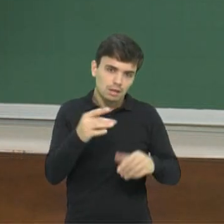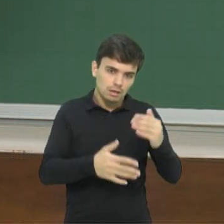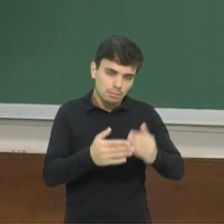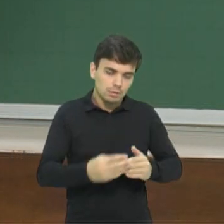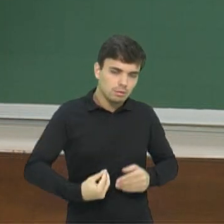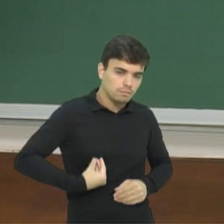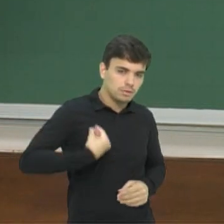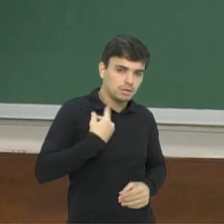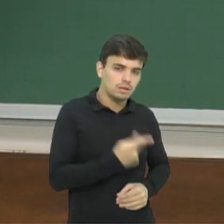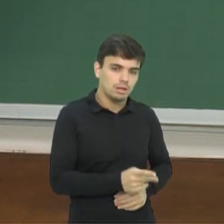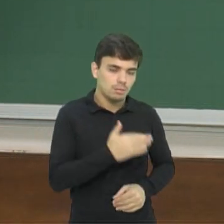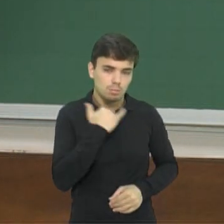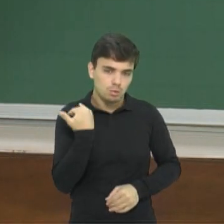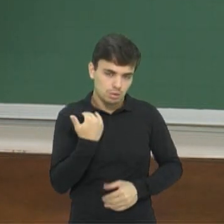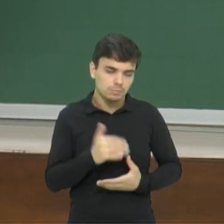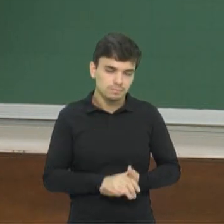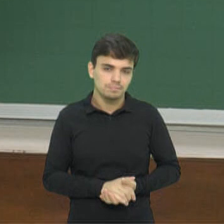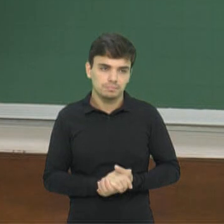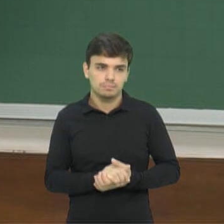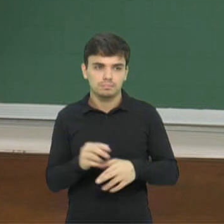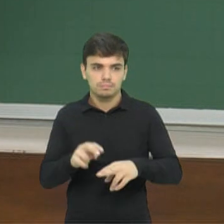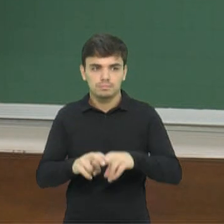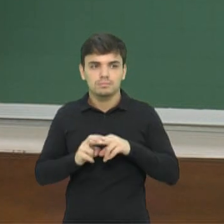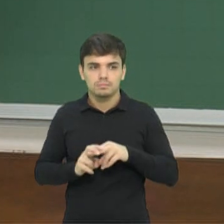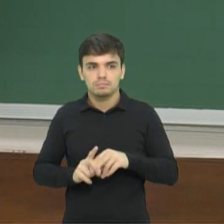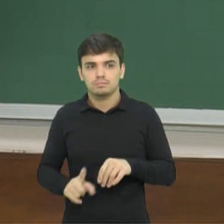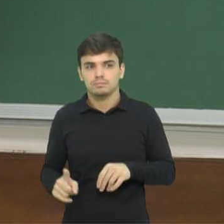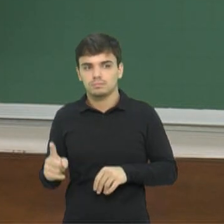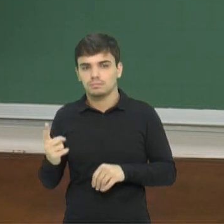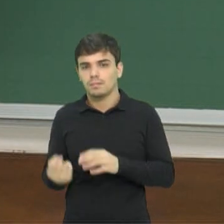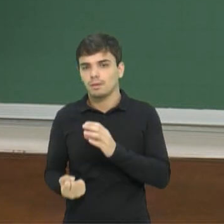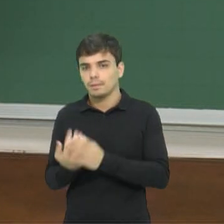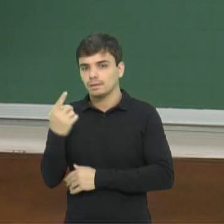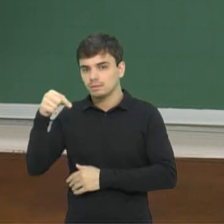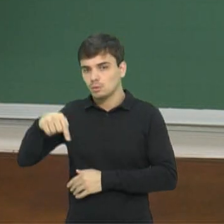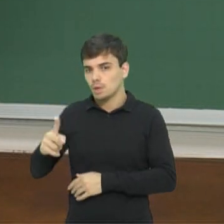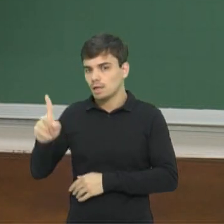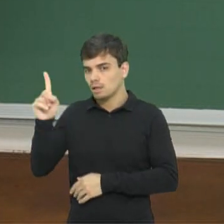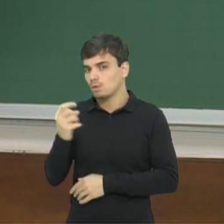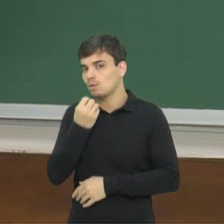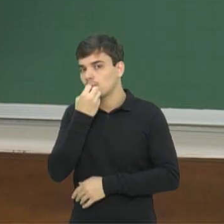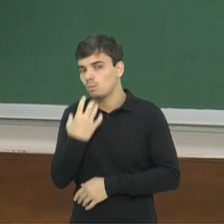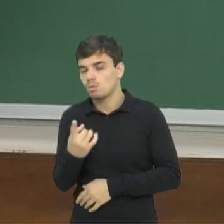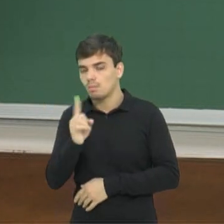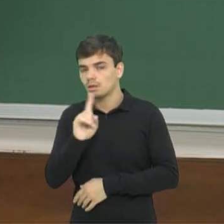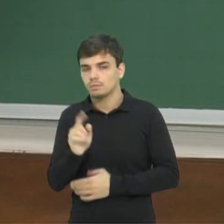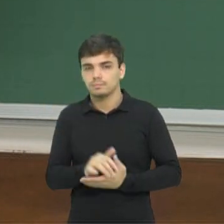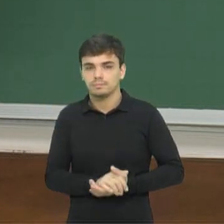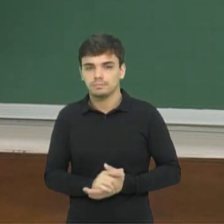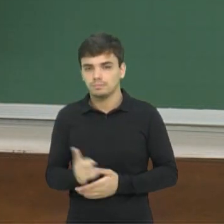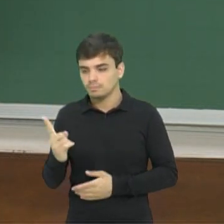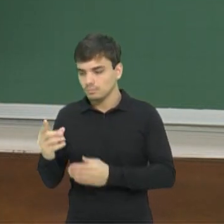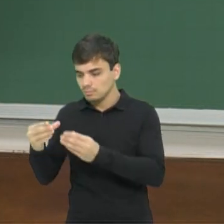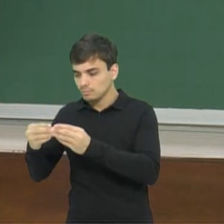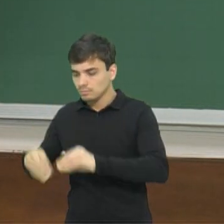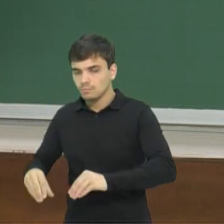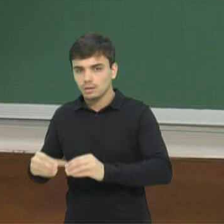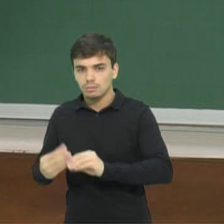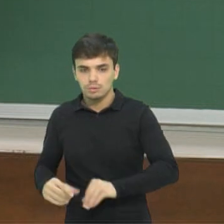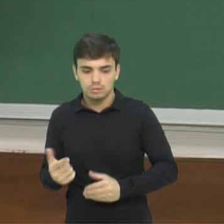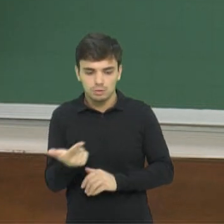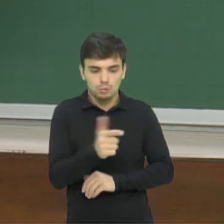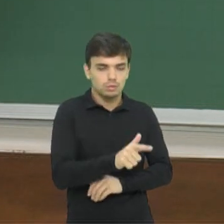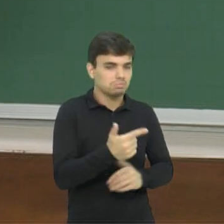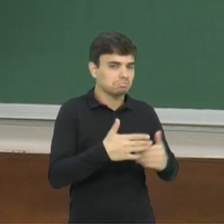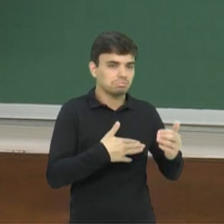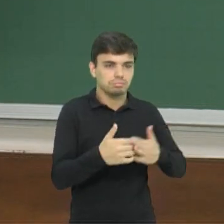Então, inclusive nessa aula apareceu como se um fosse beneficiado, e não é, gente, tá? É prejudicado, mas para outra espécie não faz